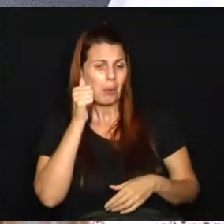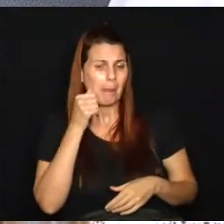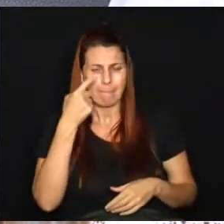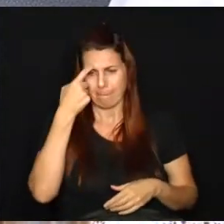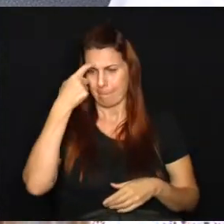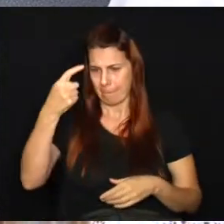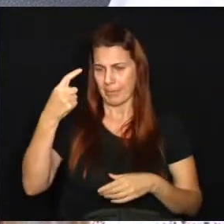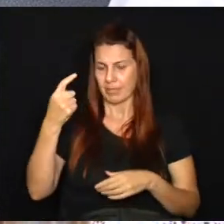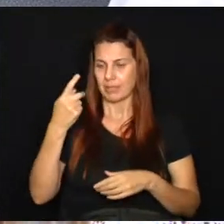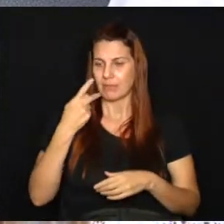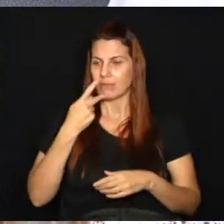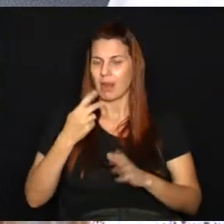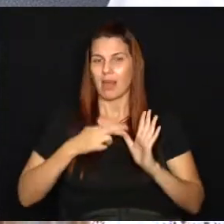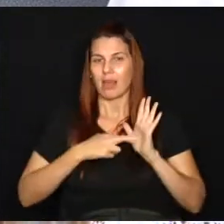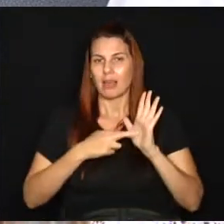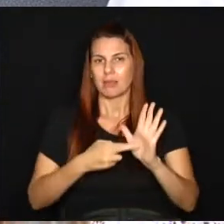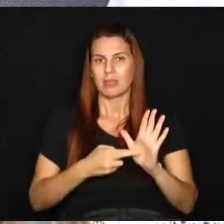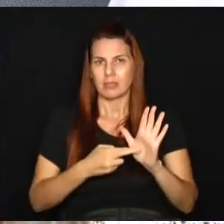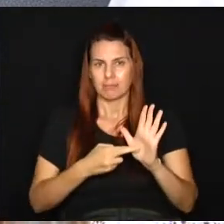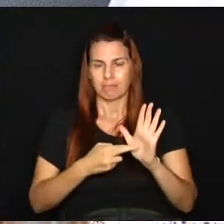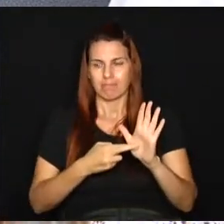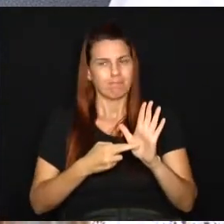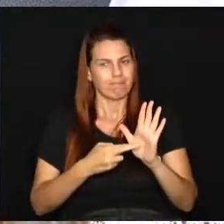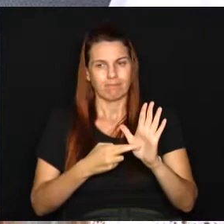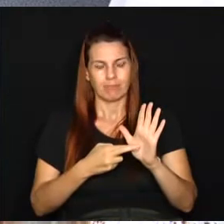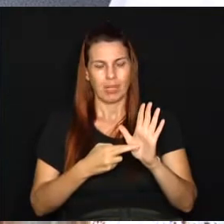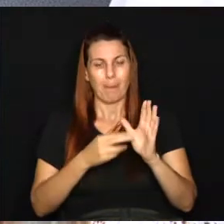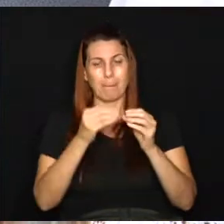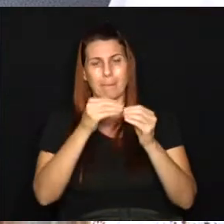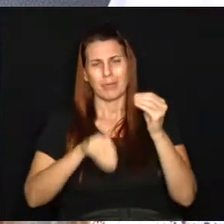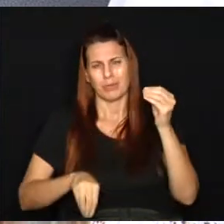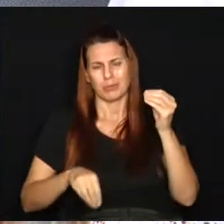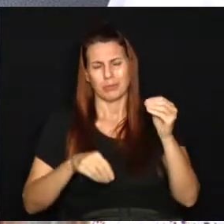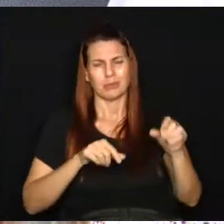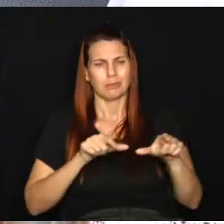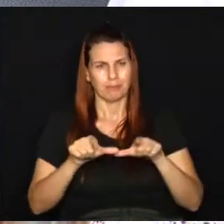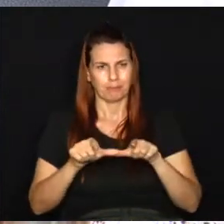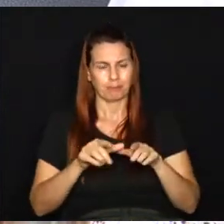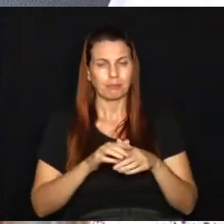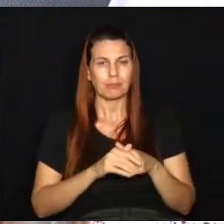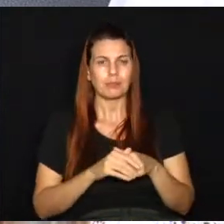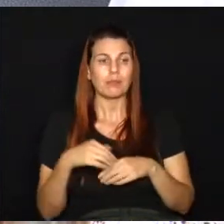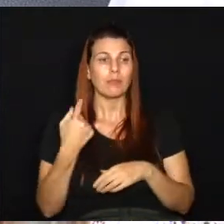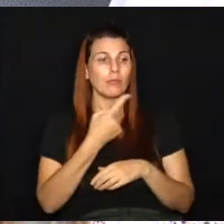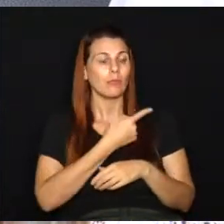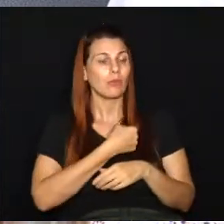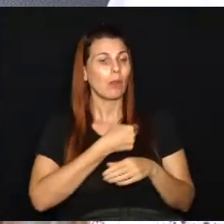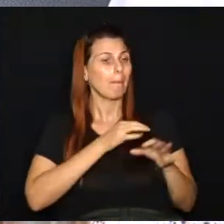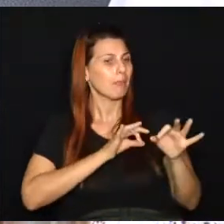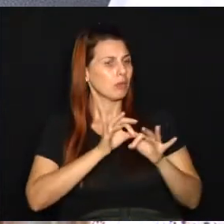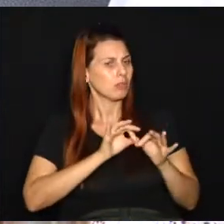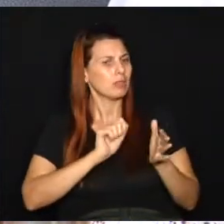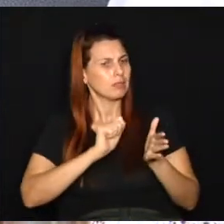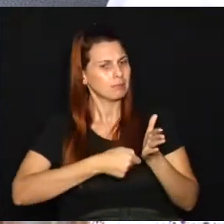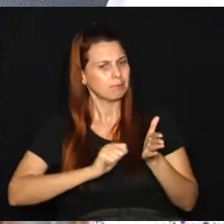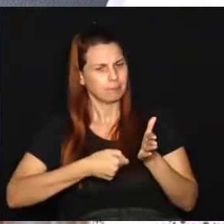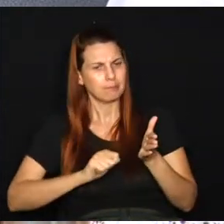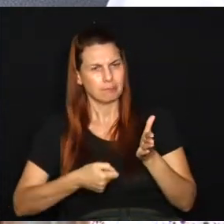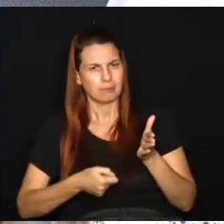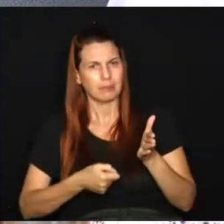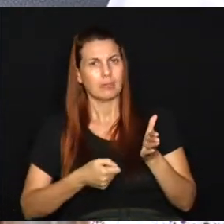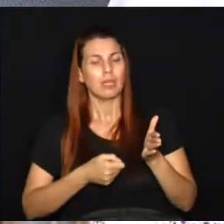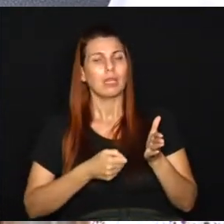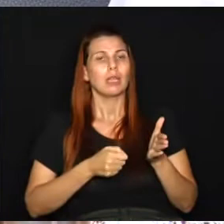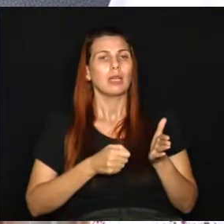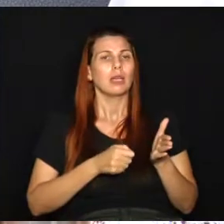por nós, né, vem a nos prejudicar. Nós temos um projeto assinado por João Willis,